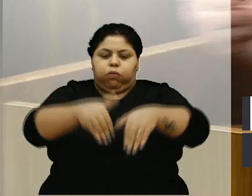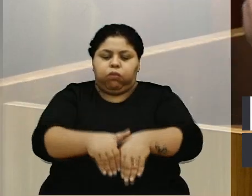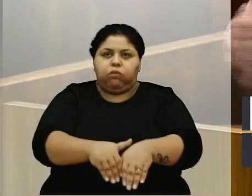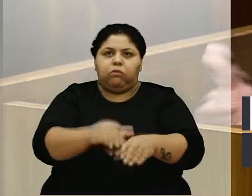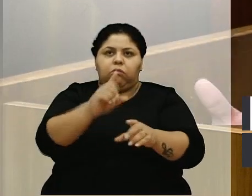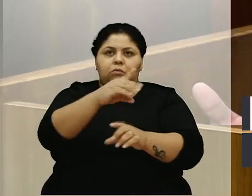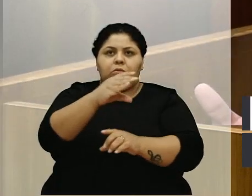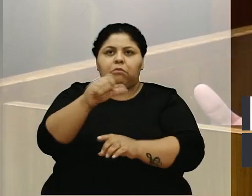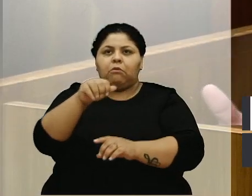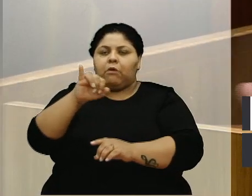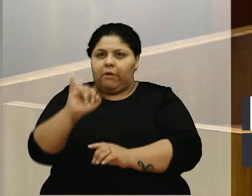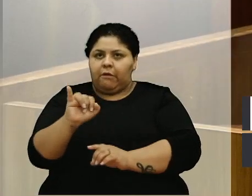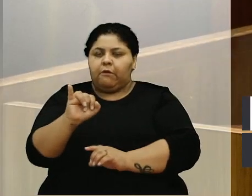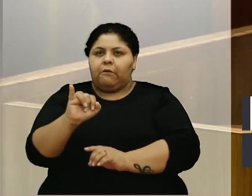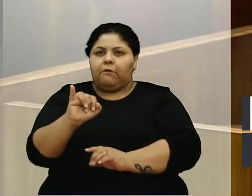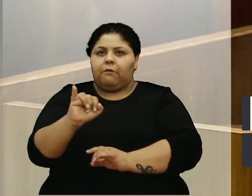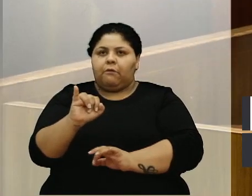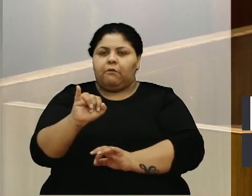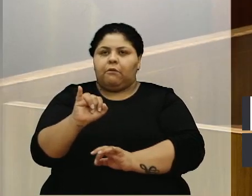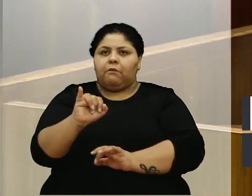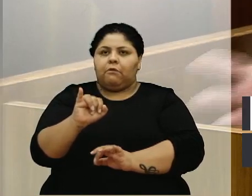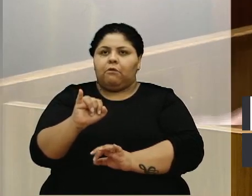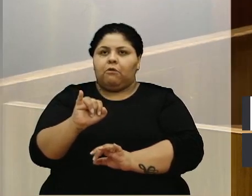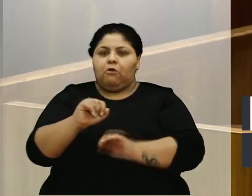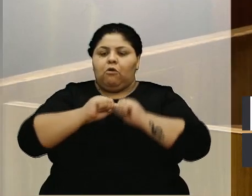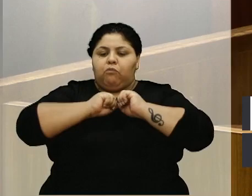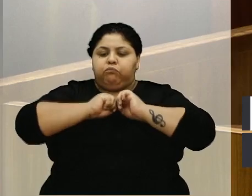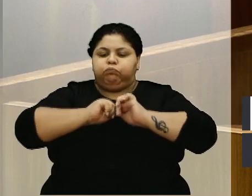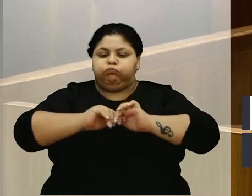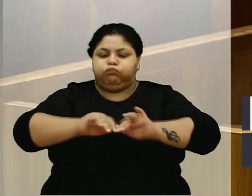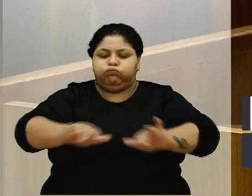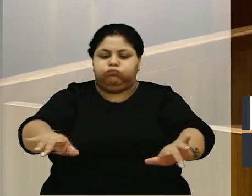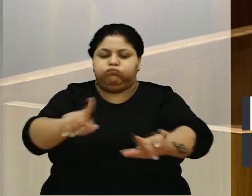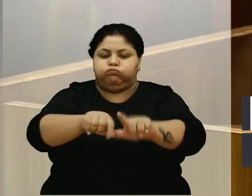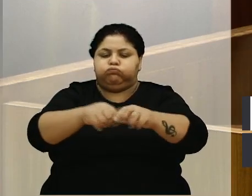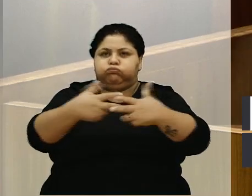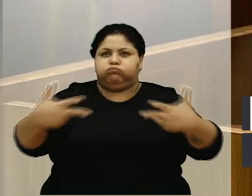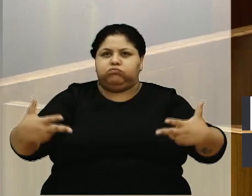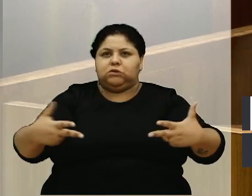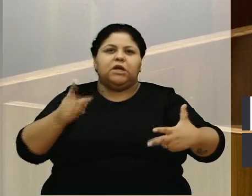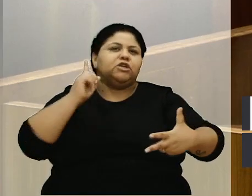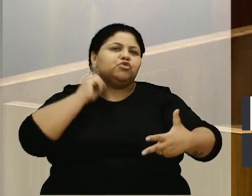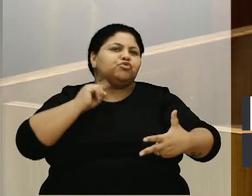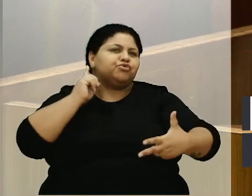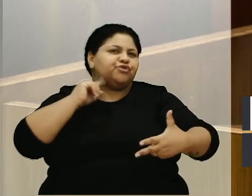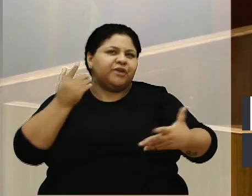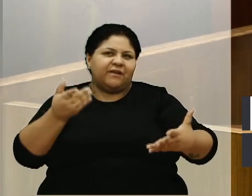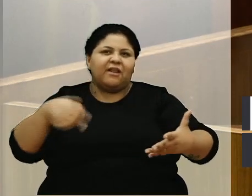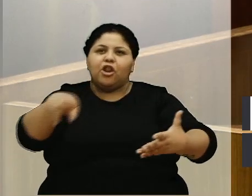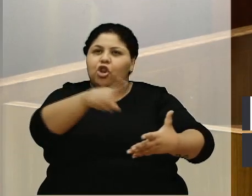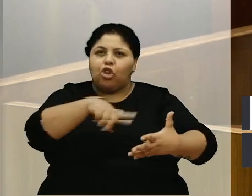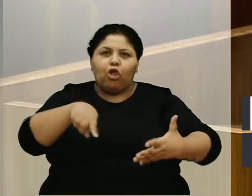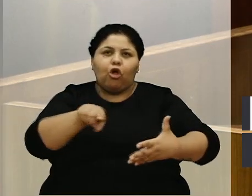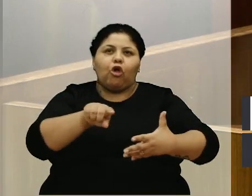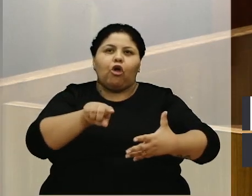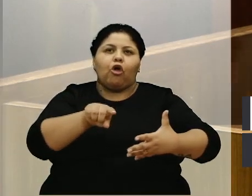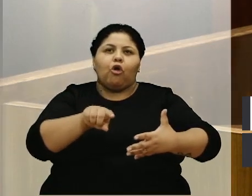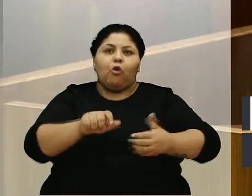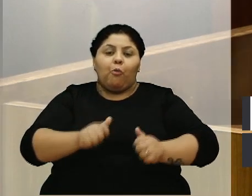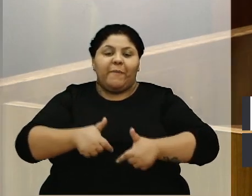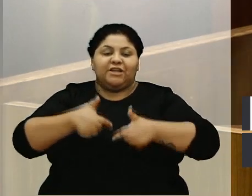um afluente do Rio Caí, e aí leva todo esse material, e que se nós não tivermos agora uma